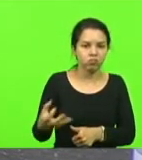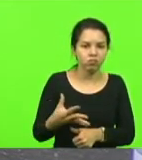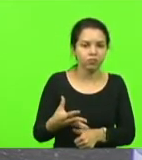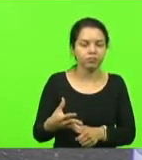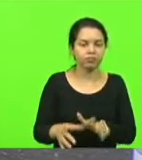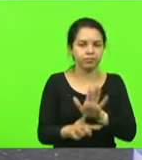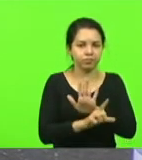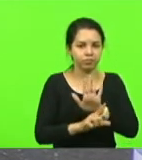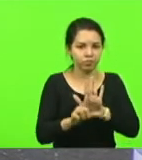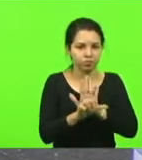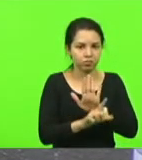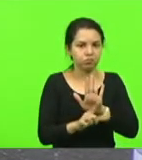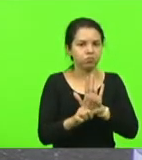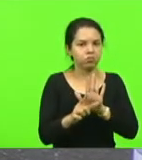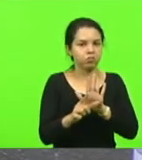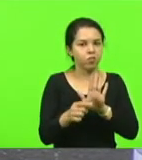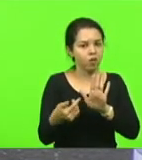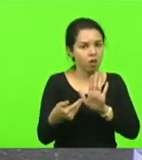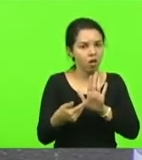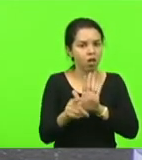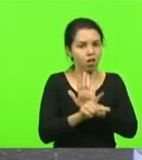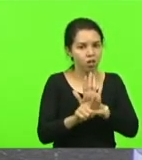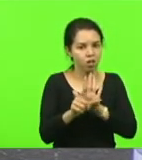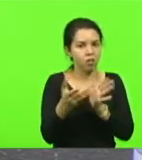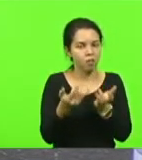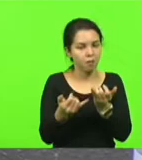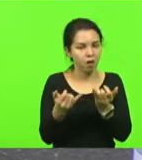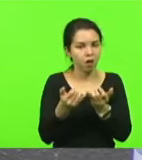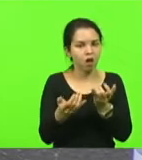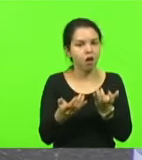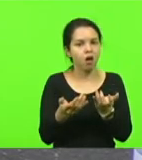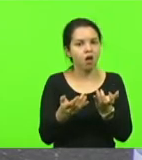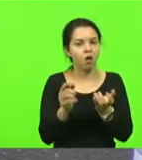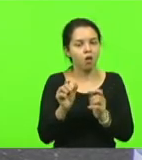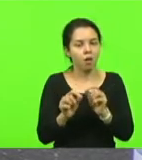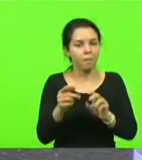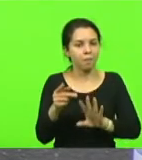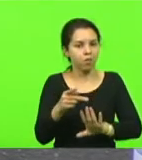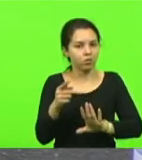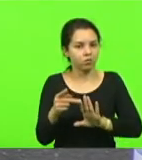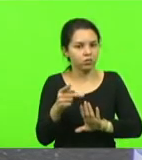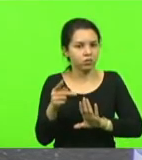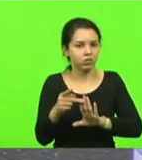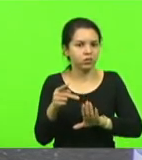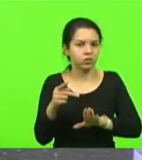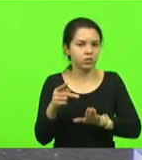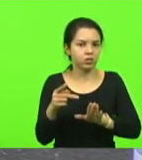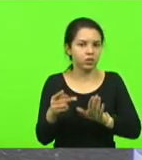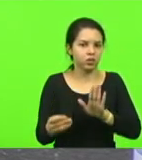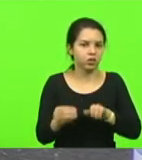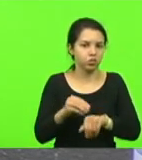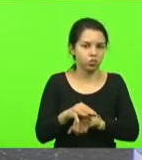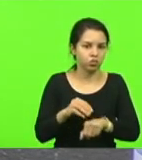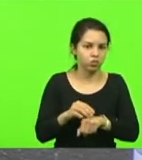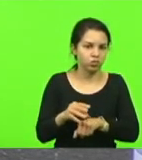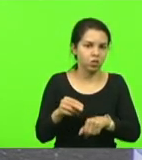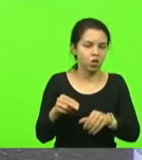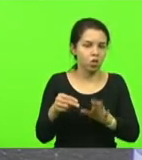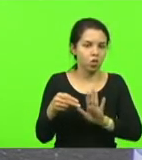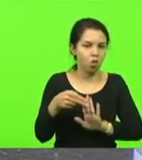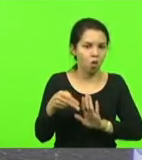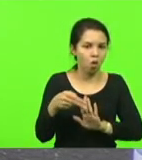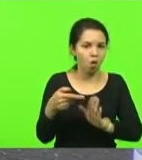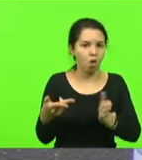dessa legislação hoje é constituída por portarias, instruções normativas,